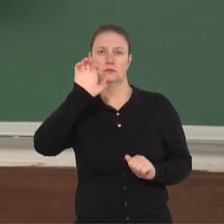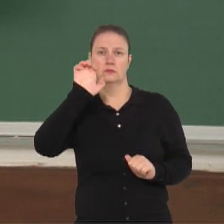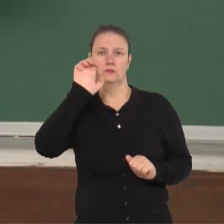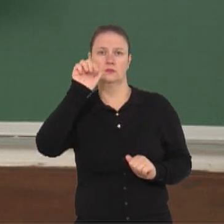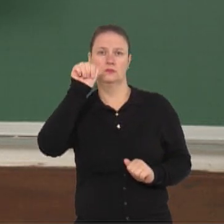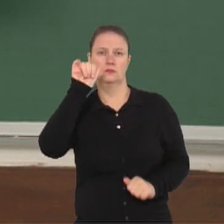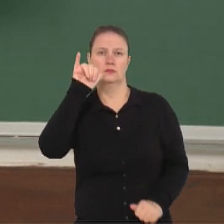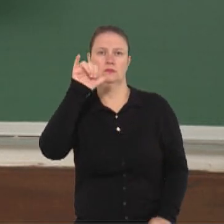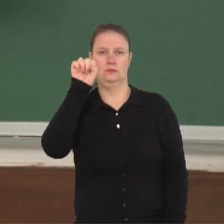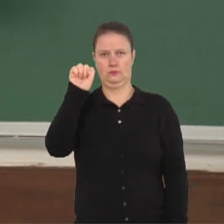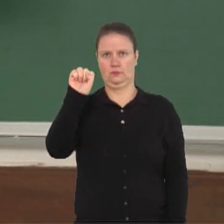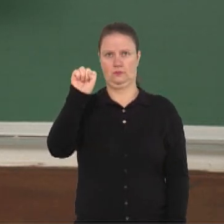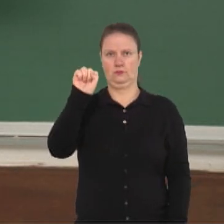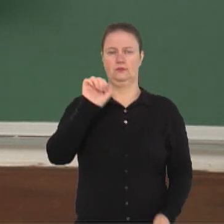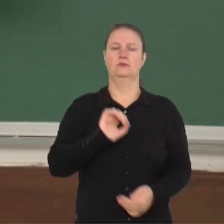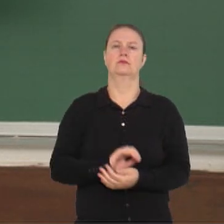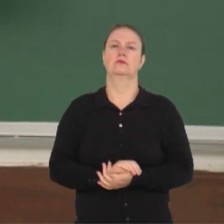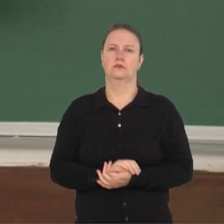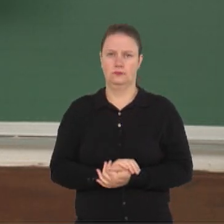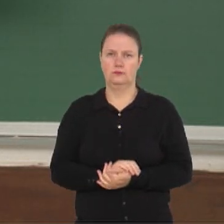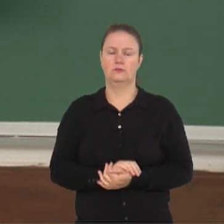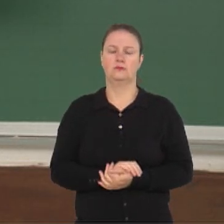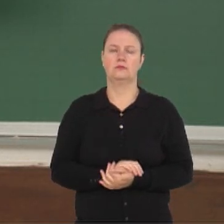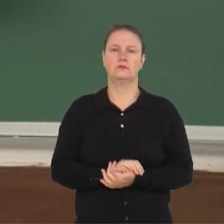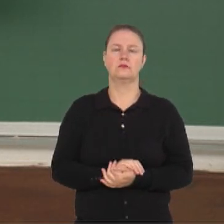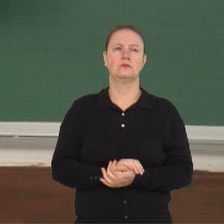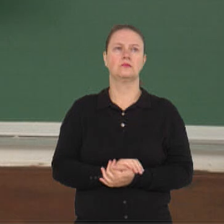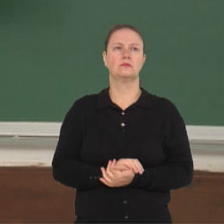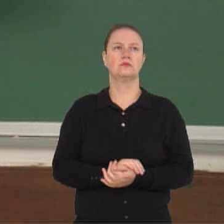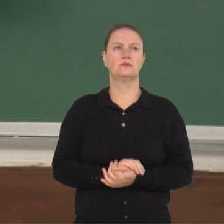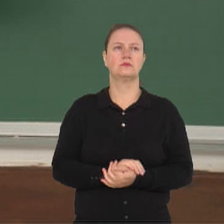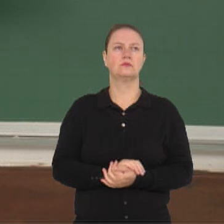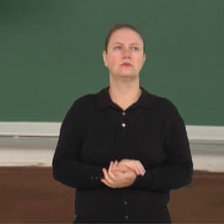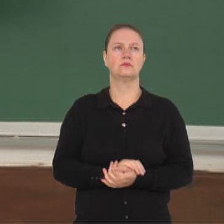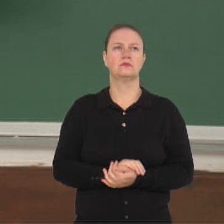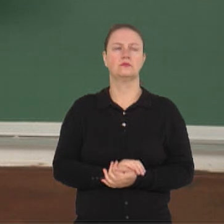zero. Essa é a condição para a definição de função quadrática.